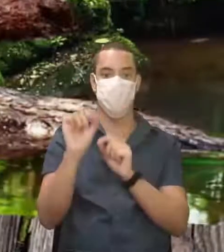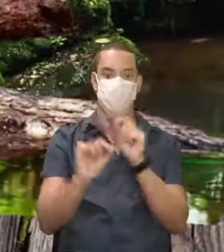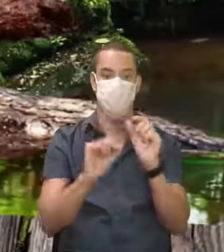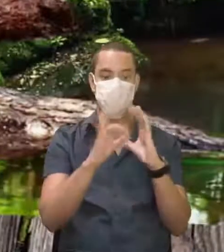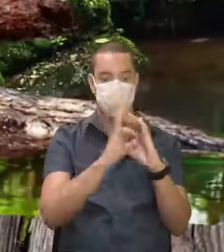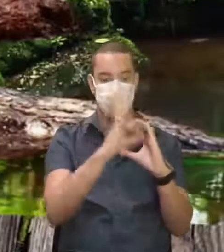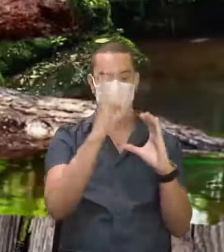dos